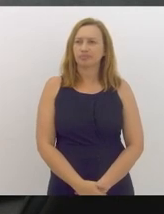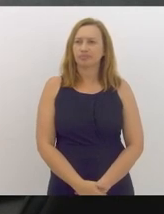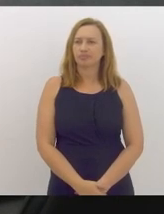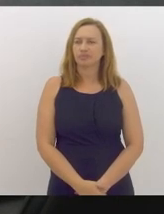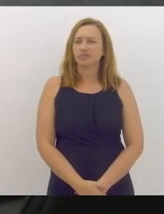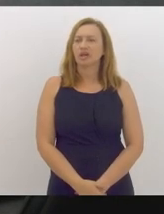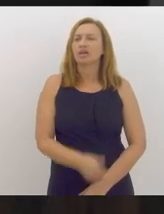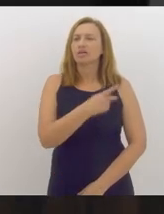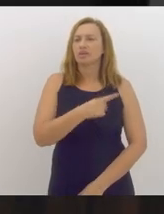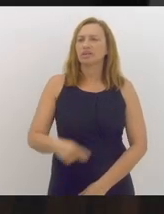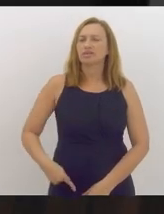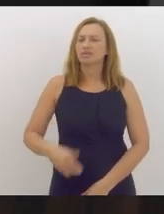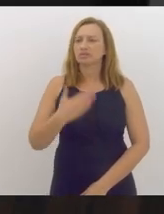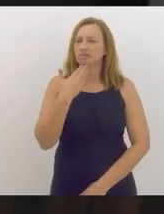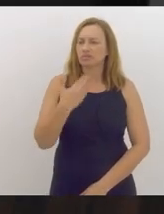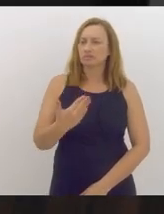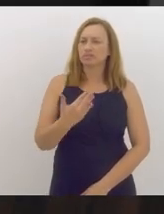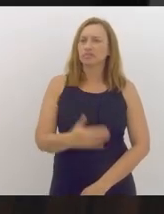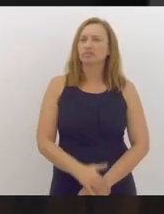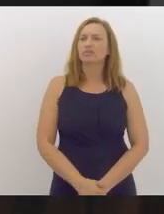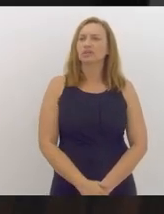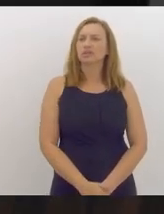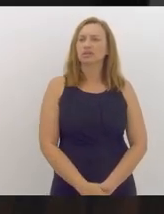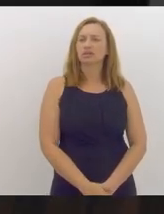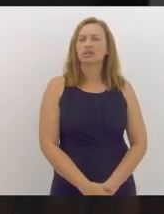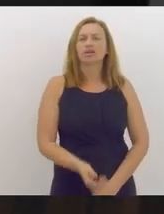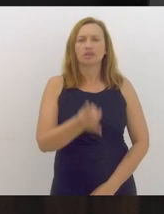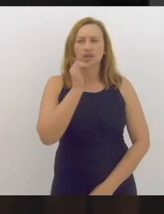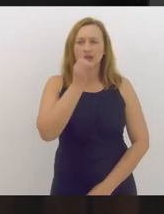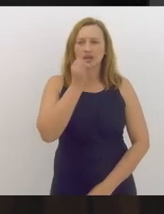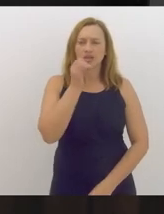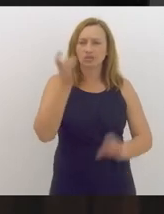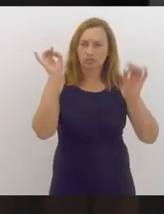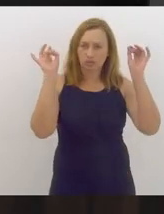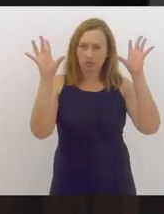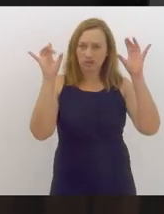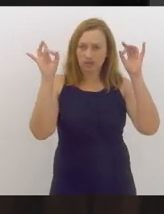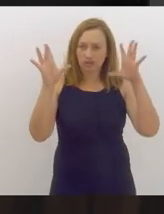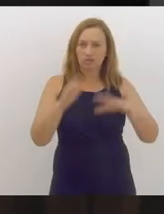A presidência designa relator especial